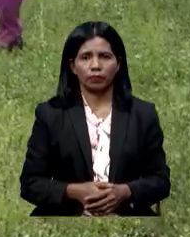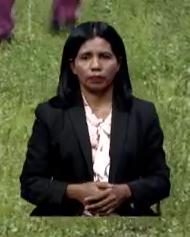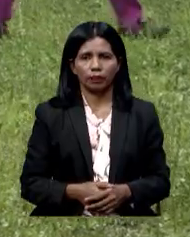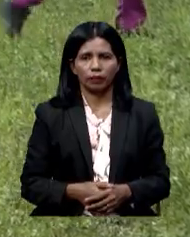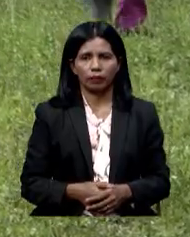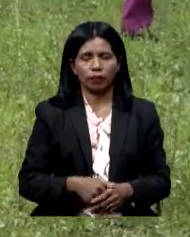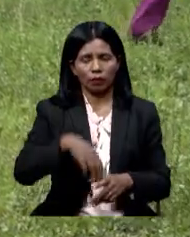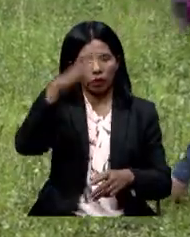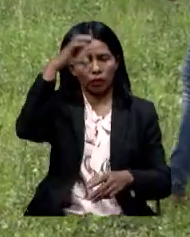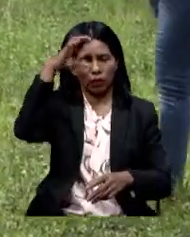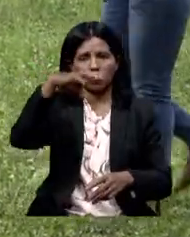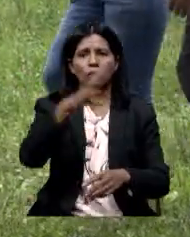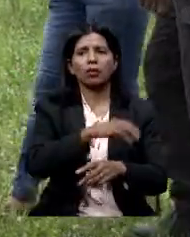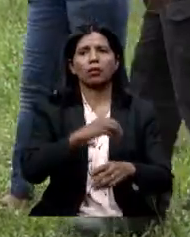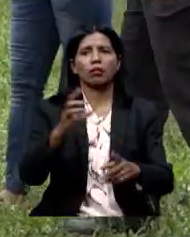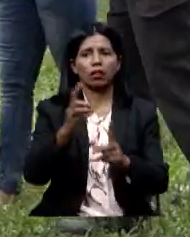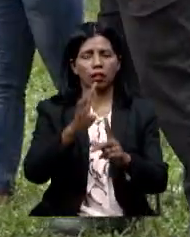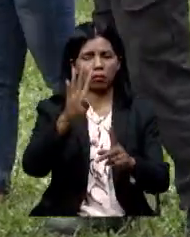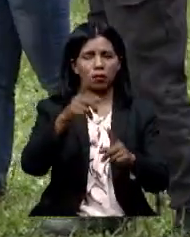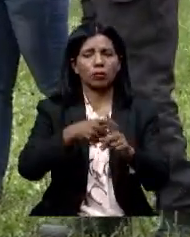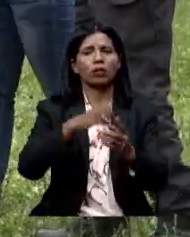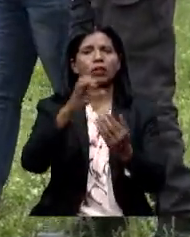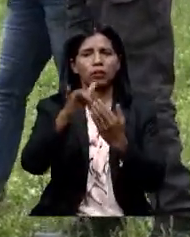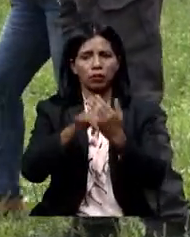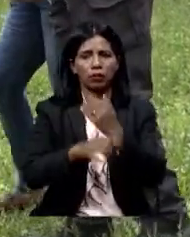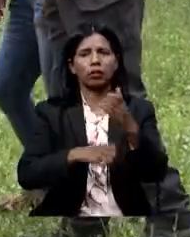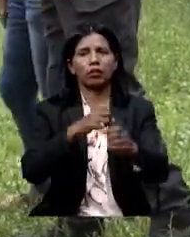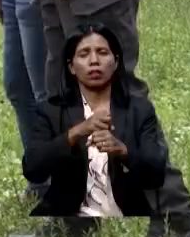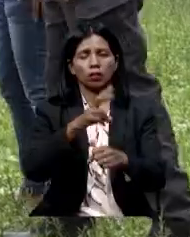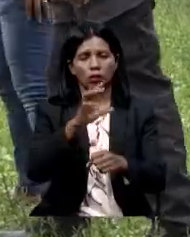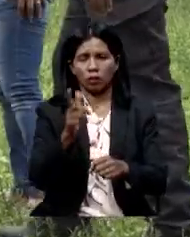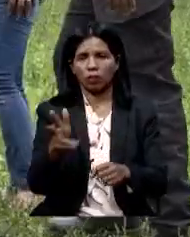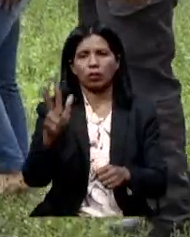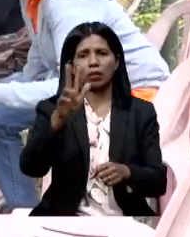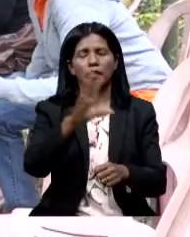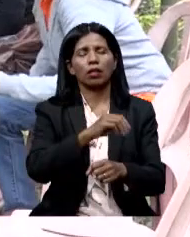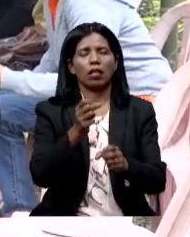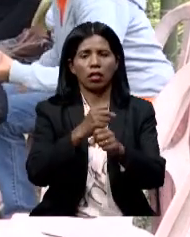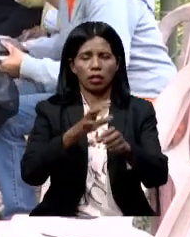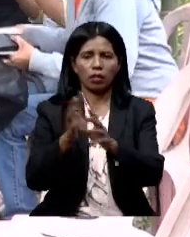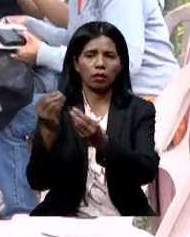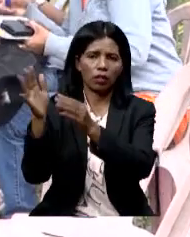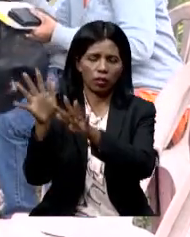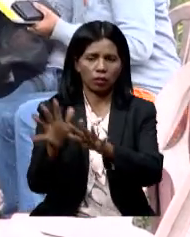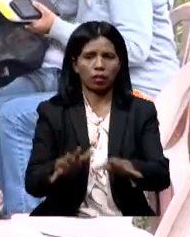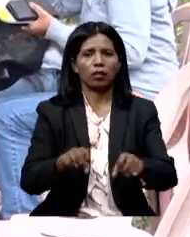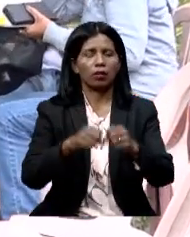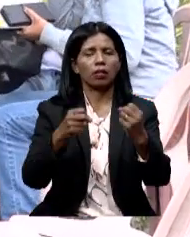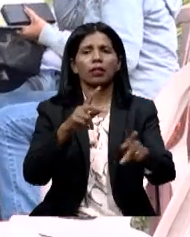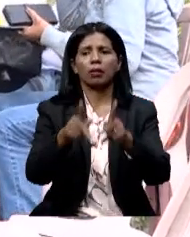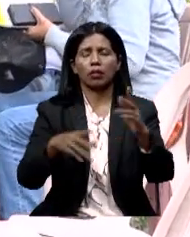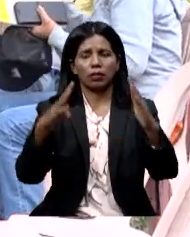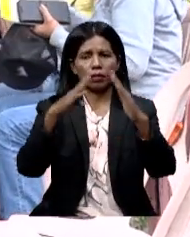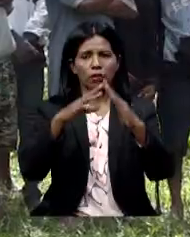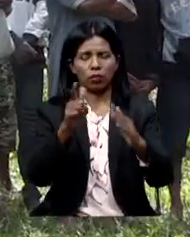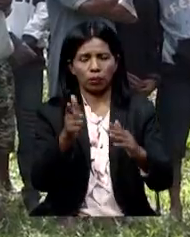O dambot de bem acontece em Laron Hatflan, Zuilho, Tinerindua, rua Nulo Recentolo, resulta rai halai, onde estraga a comunidade no Uma, rua